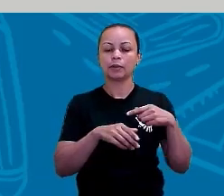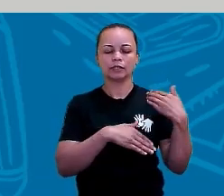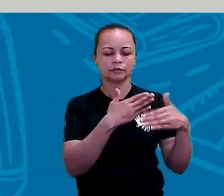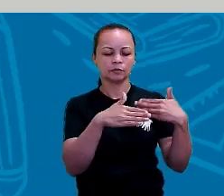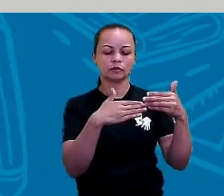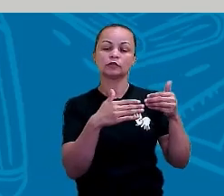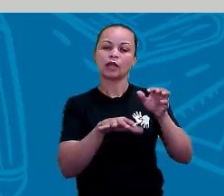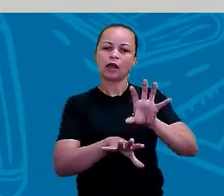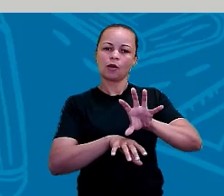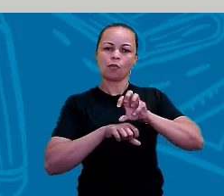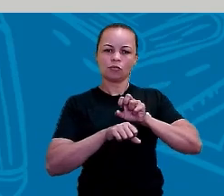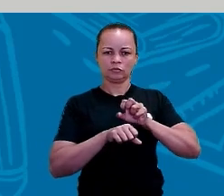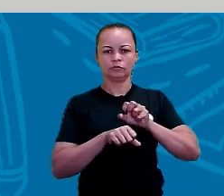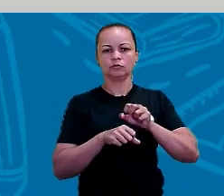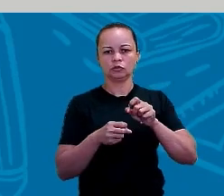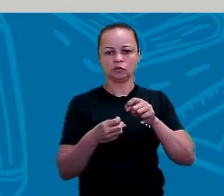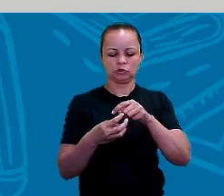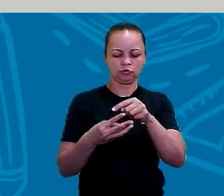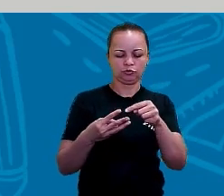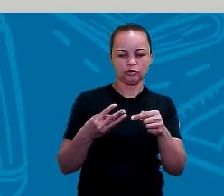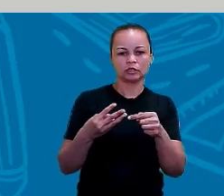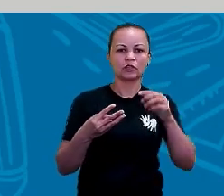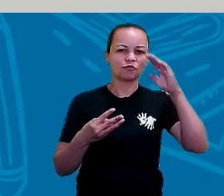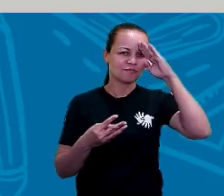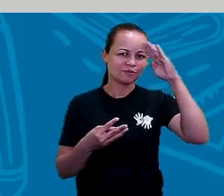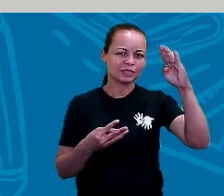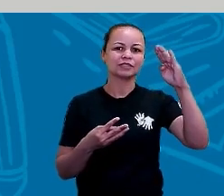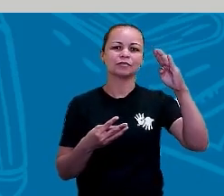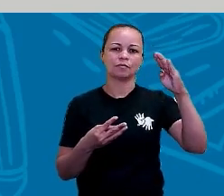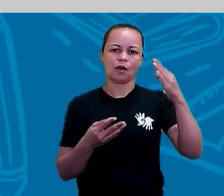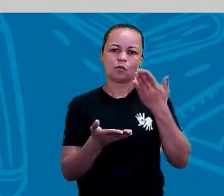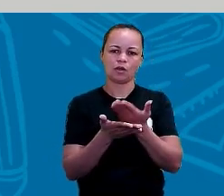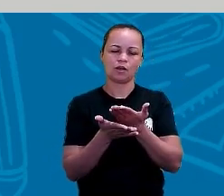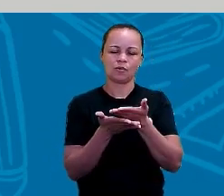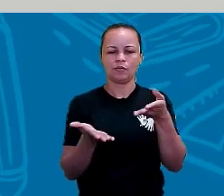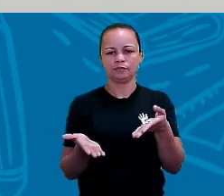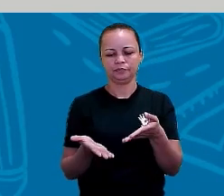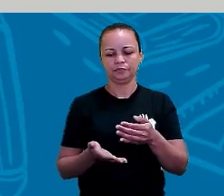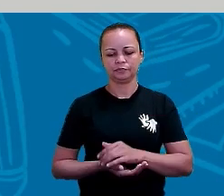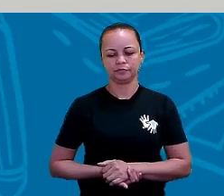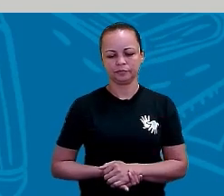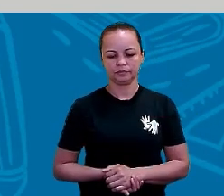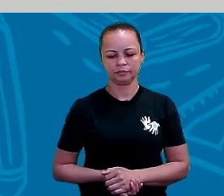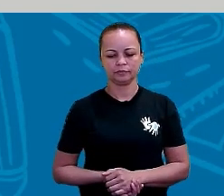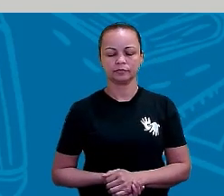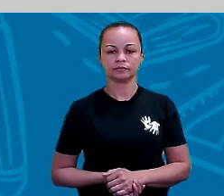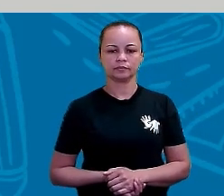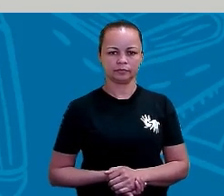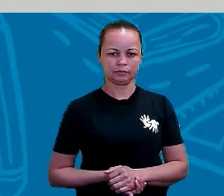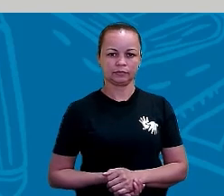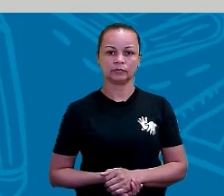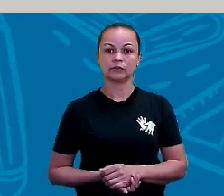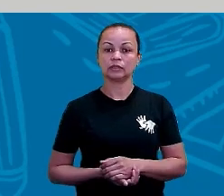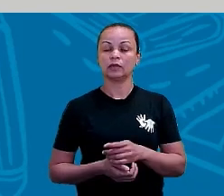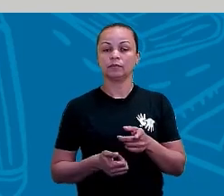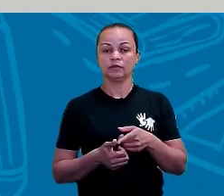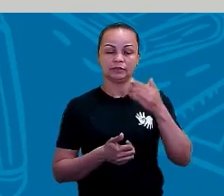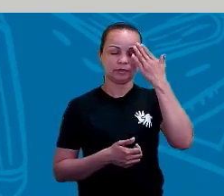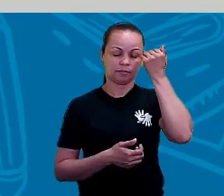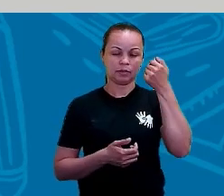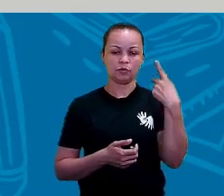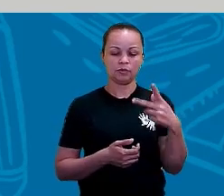nesse consumo, tá bom? Vai ser o foco principal da nossa aula de hoje. Então vamos lá. Primeiro vamos saber o que é